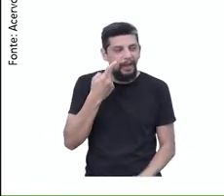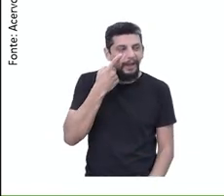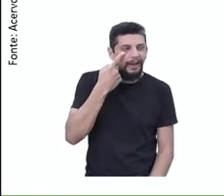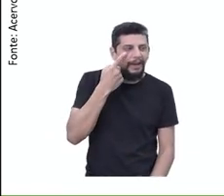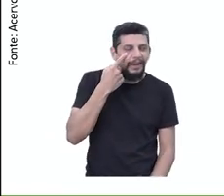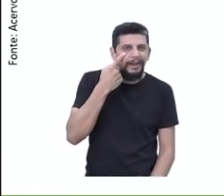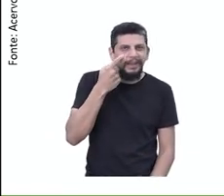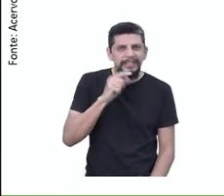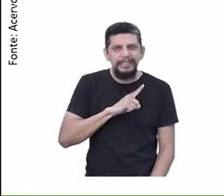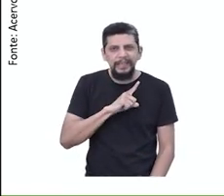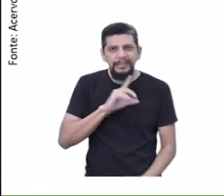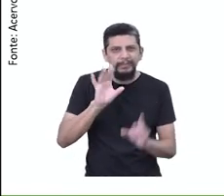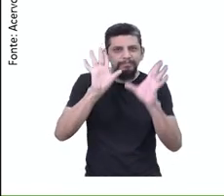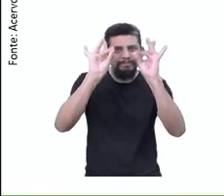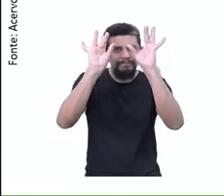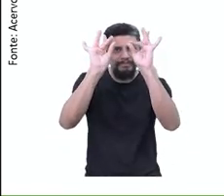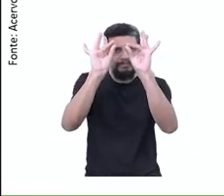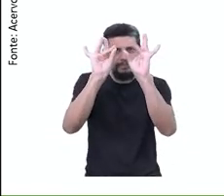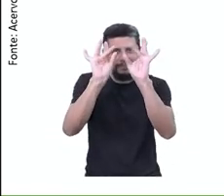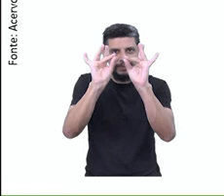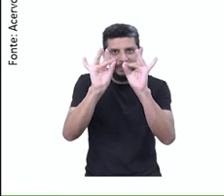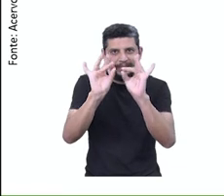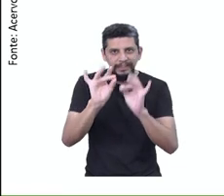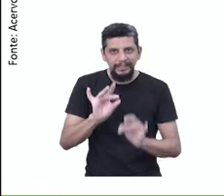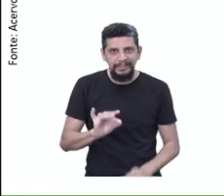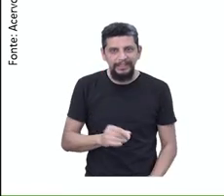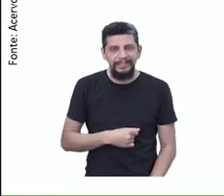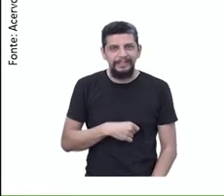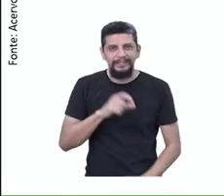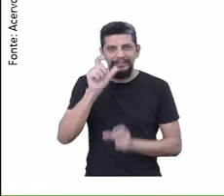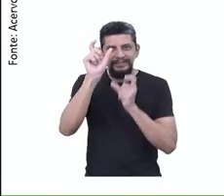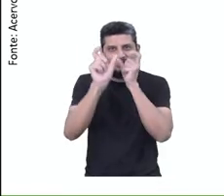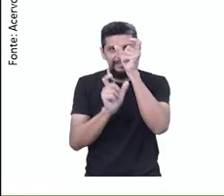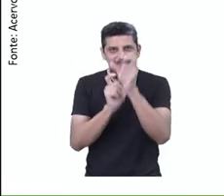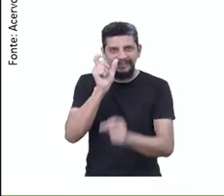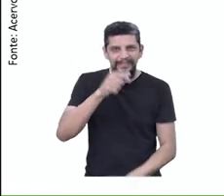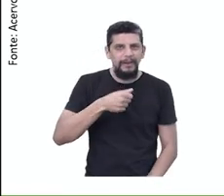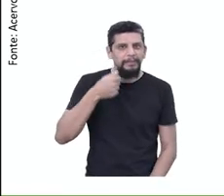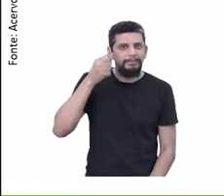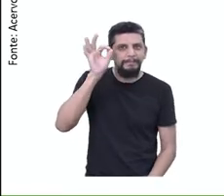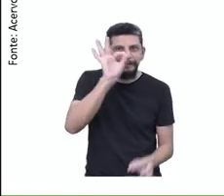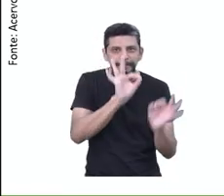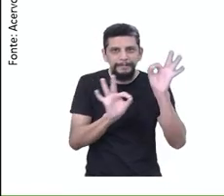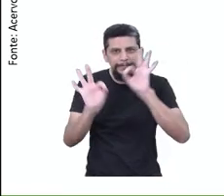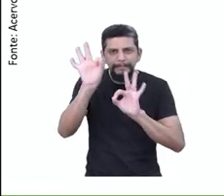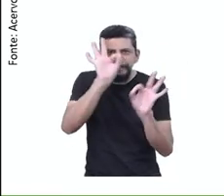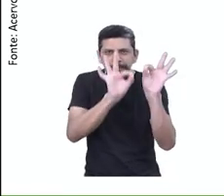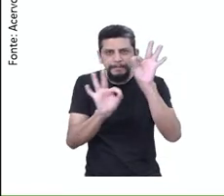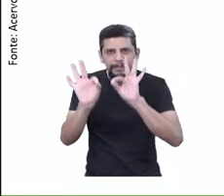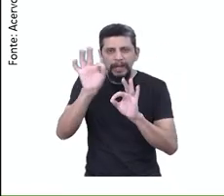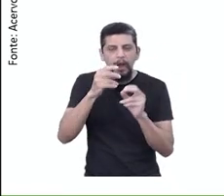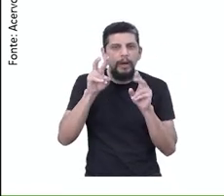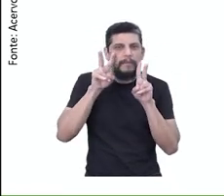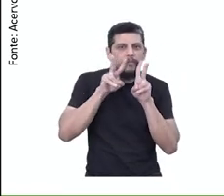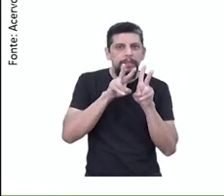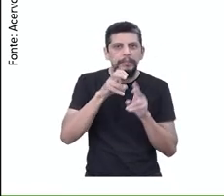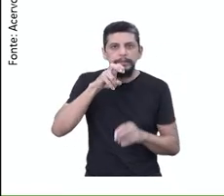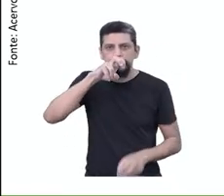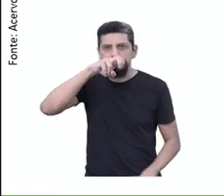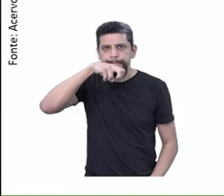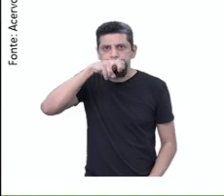lá, bem os detalhes, gente. Olha uma das nossas personagens, a mosca. E olha a